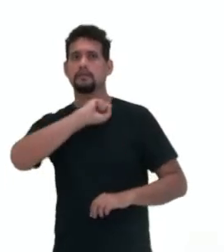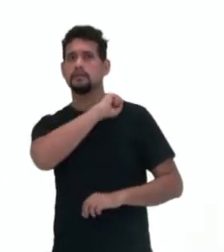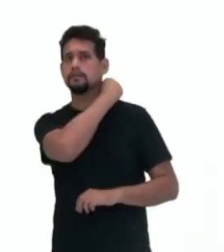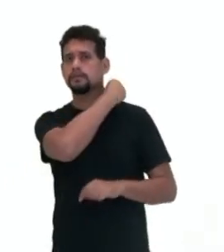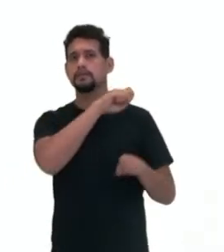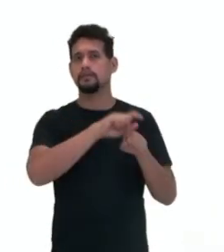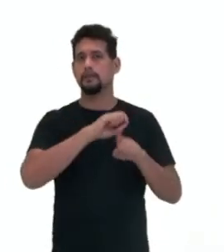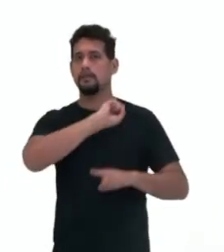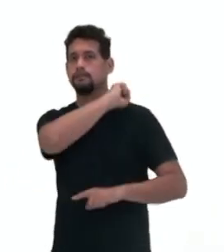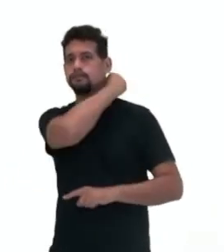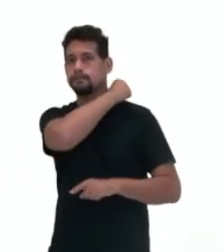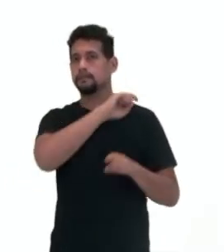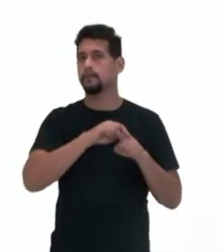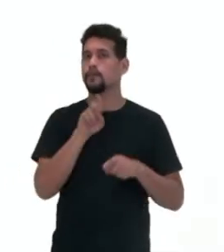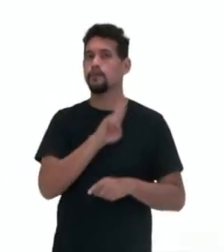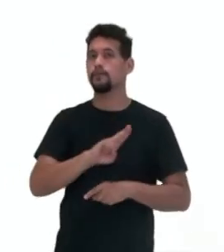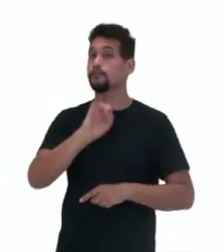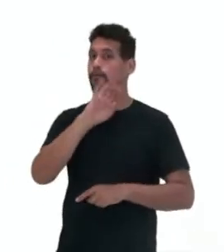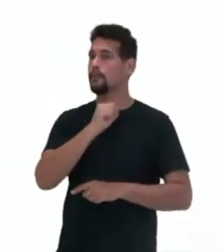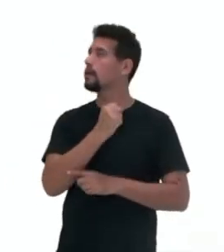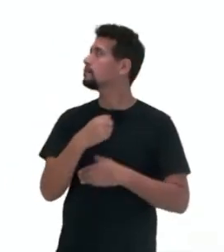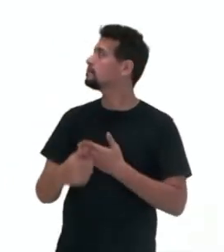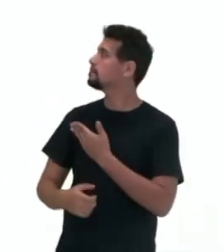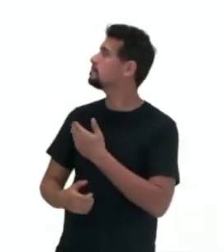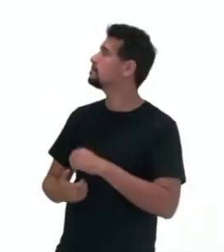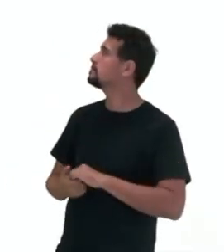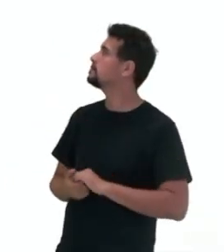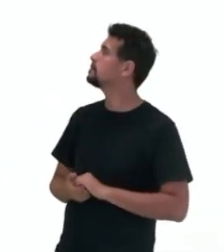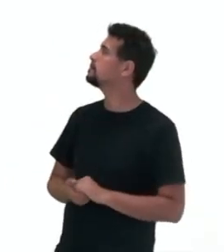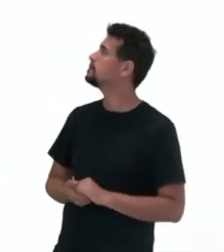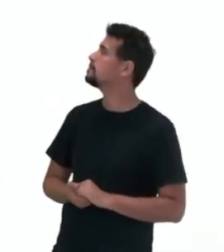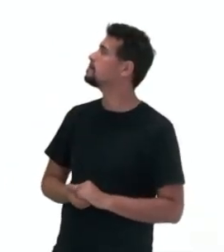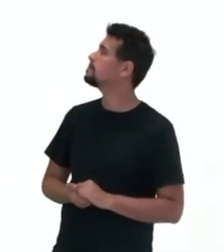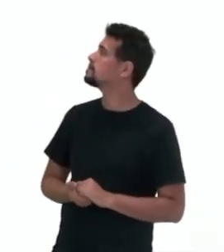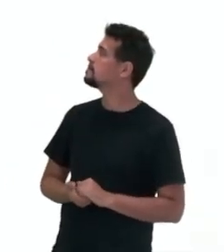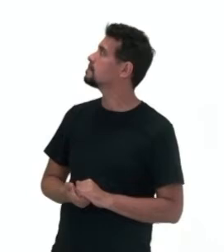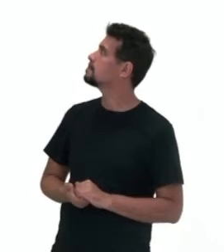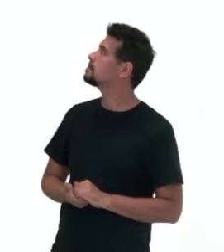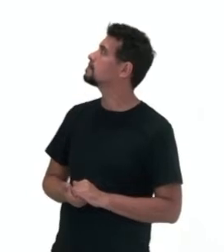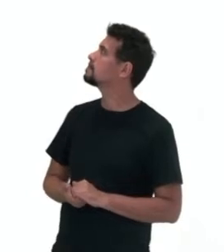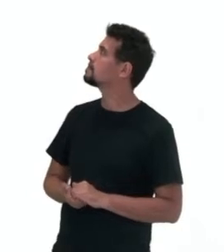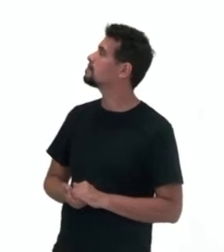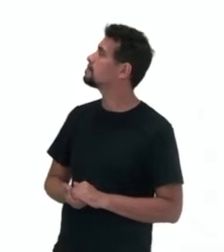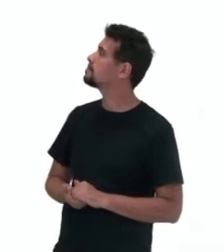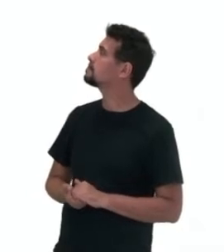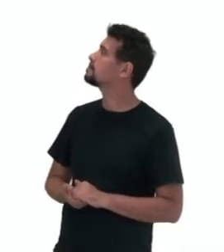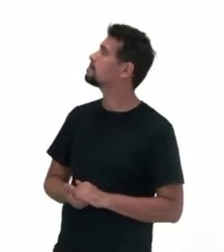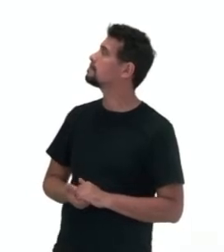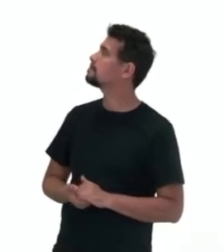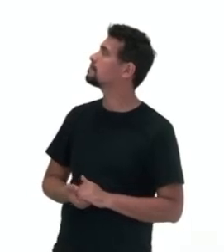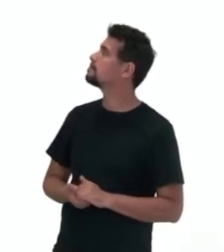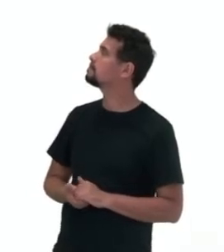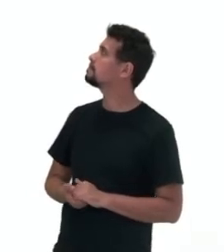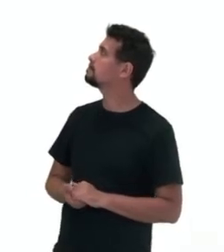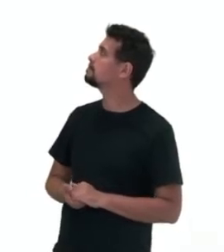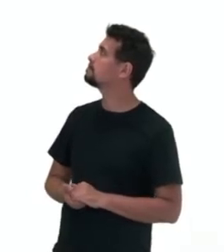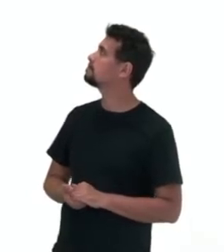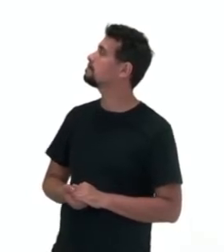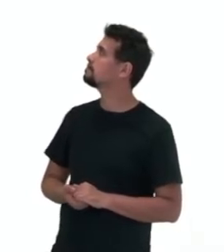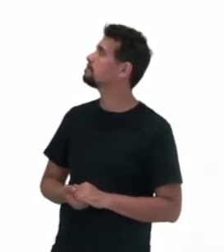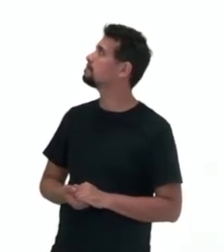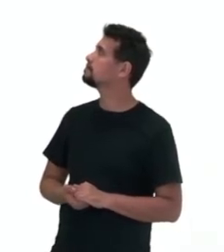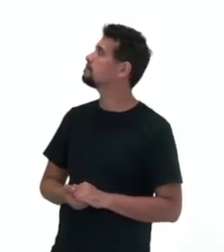pelas costas, em que usa-se um braço para envolver o pescoço do adversário e a mão apoia no bíceps do outro braço para